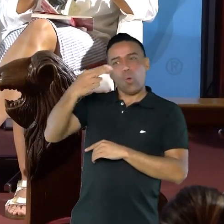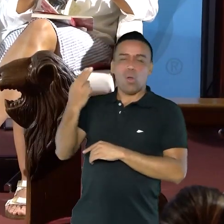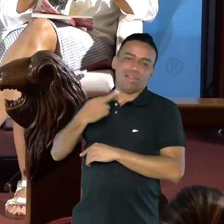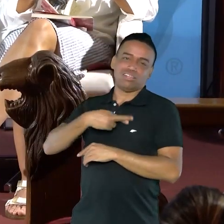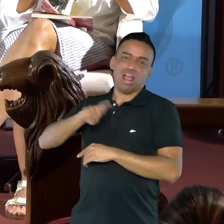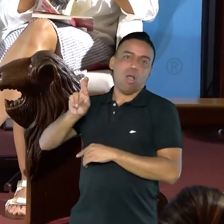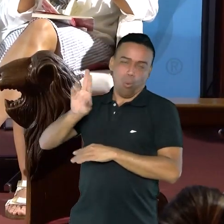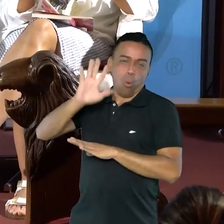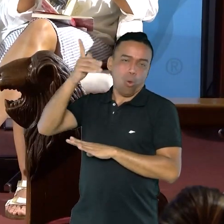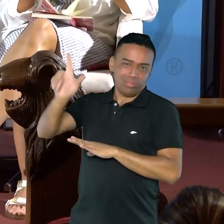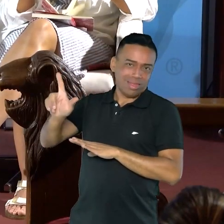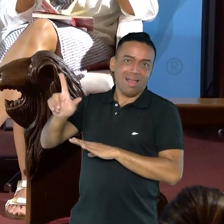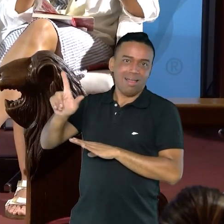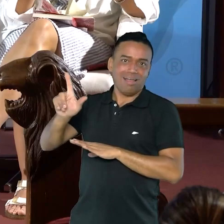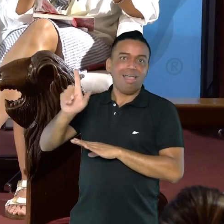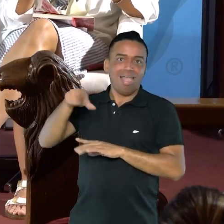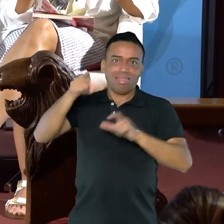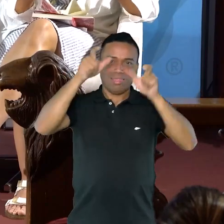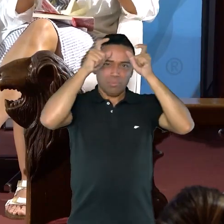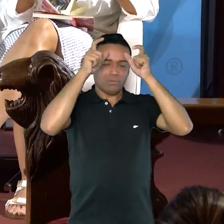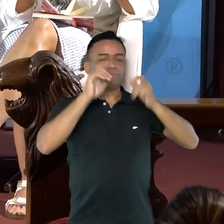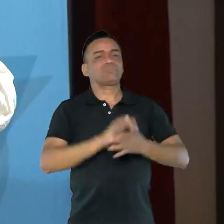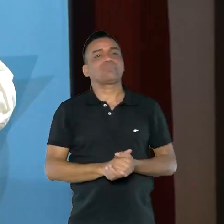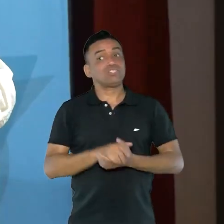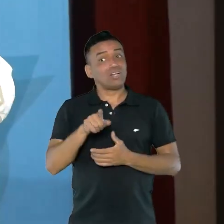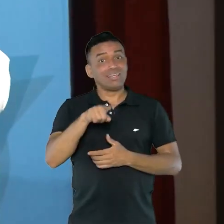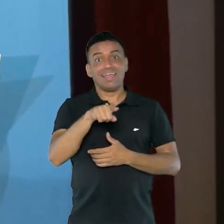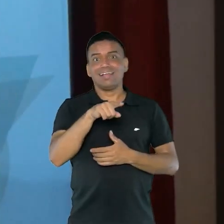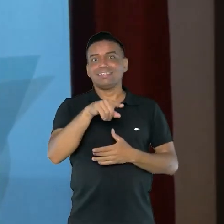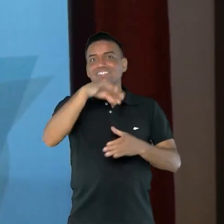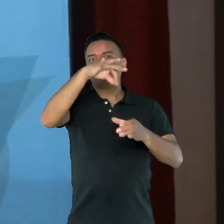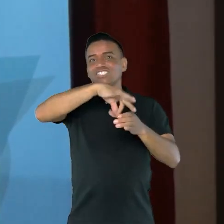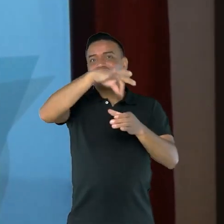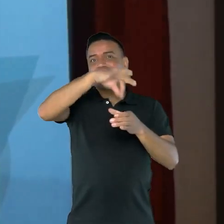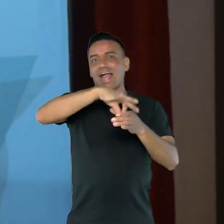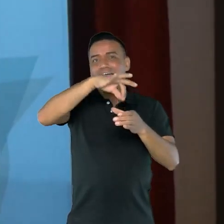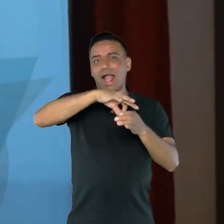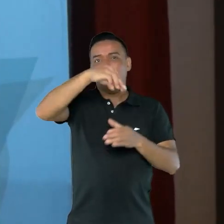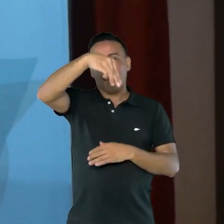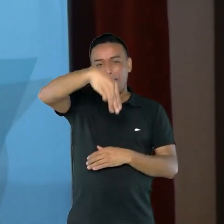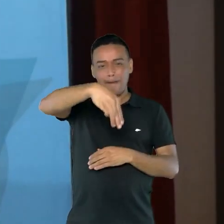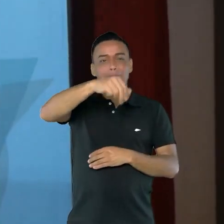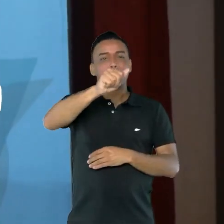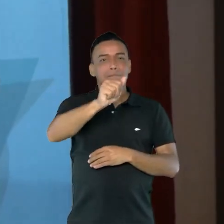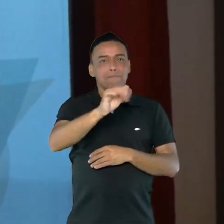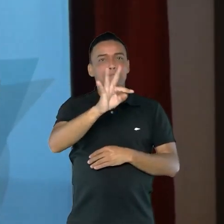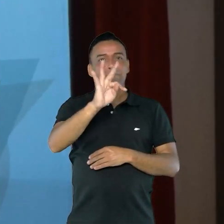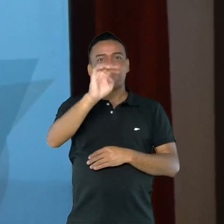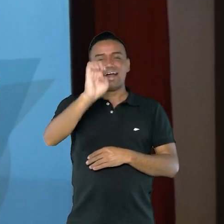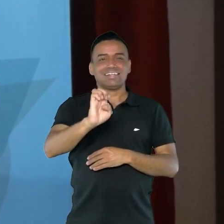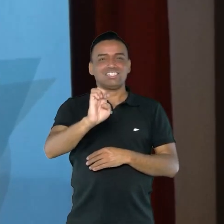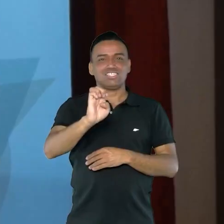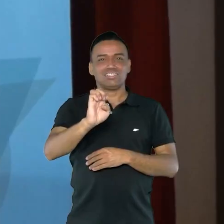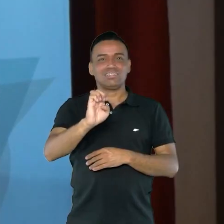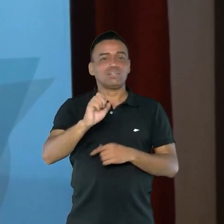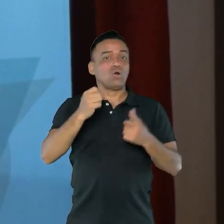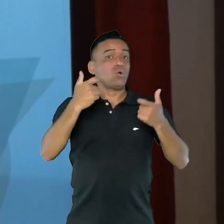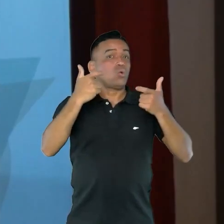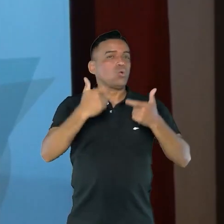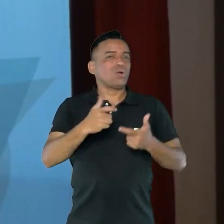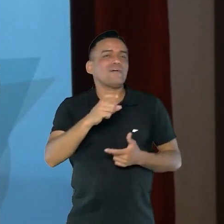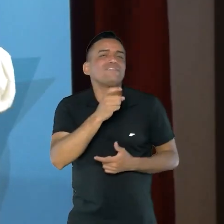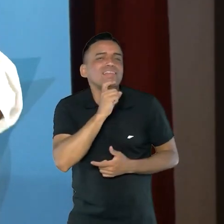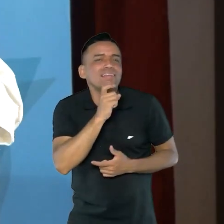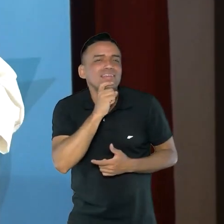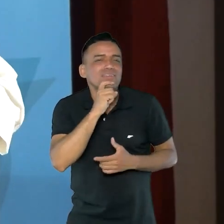o mate, especialmente em regiões frias, né? Muito, muito gostoso assim tomar o mate. Quando eles começam a tomar o mate e